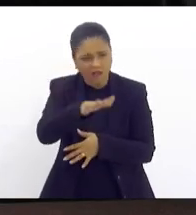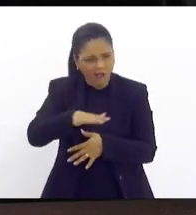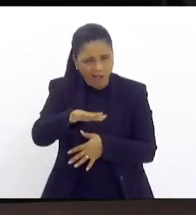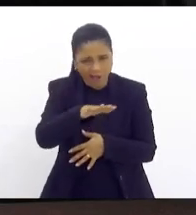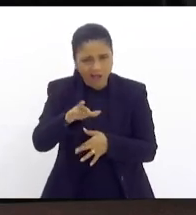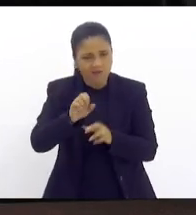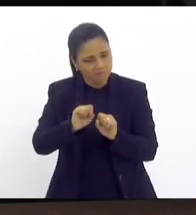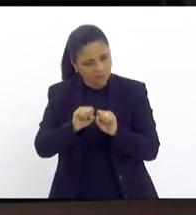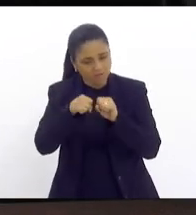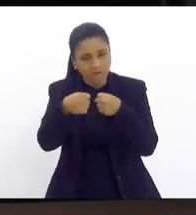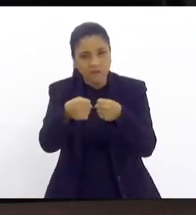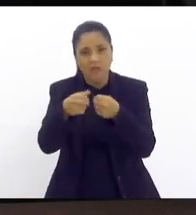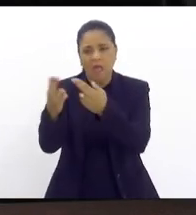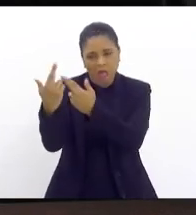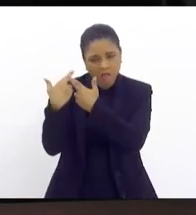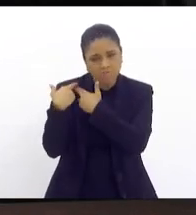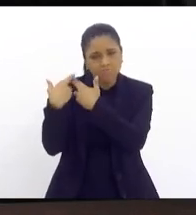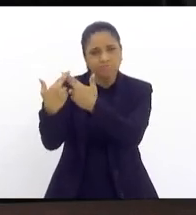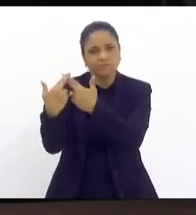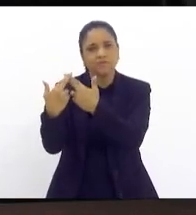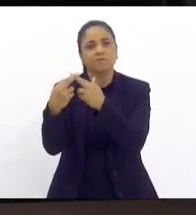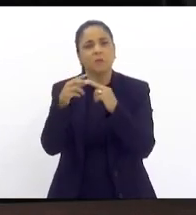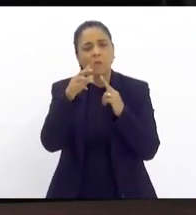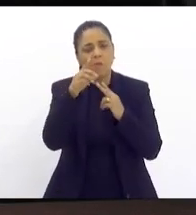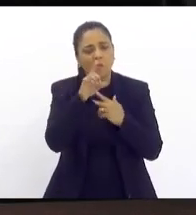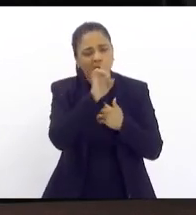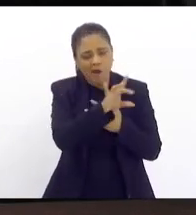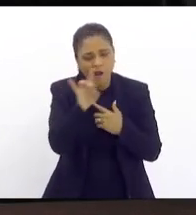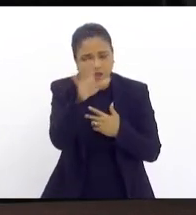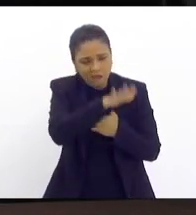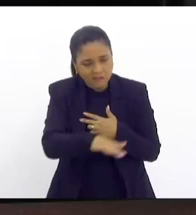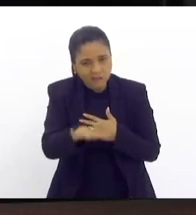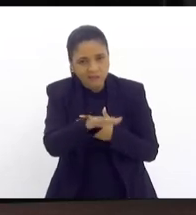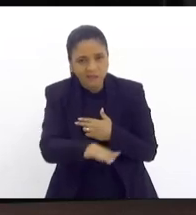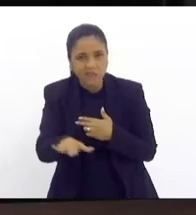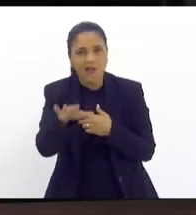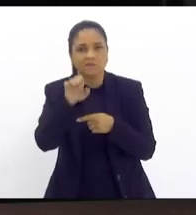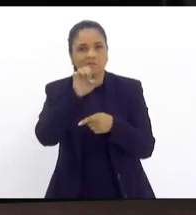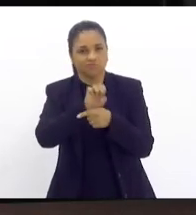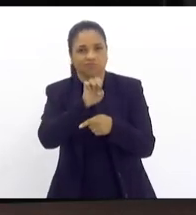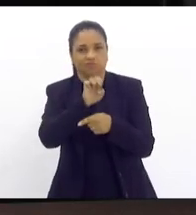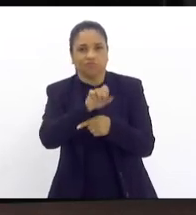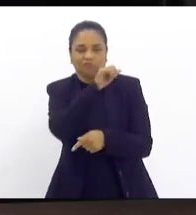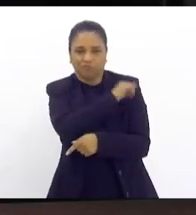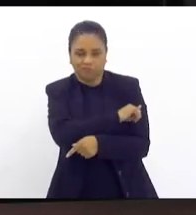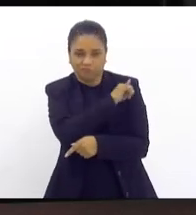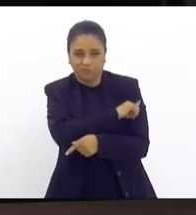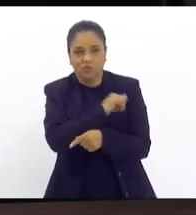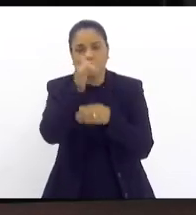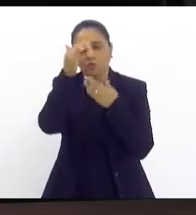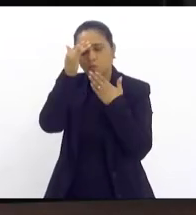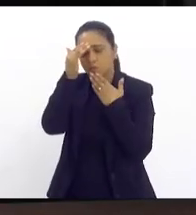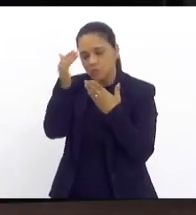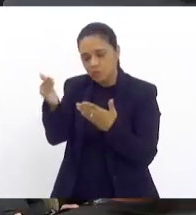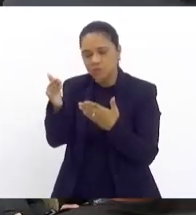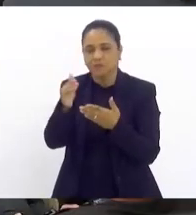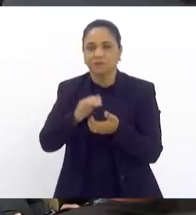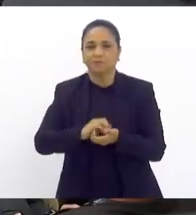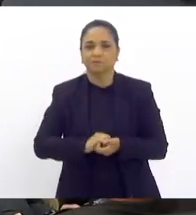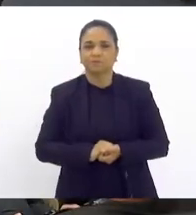defende é responsável por cada criança do Estado do Rio de Janeiro muito obrigada